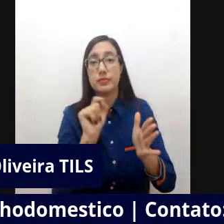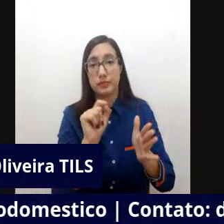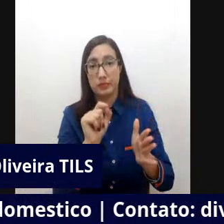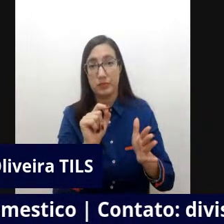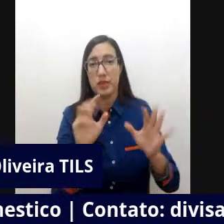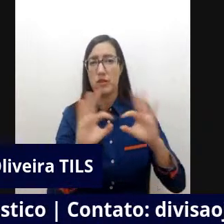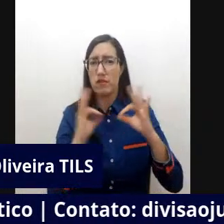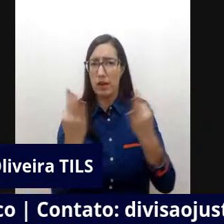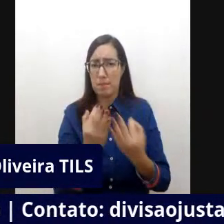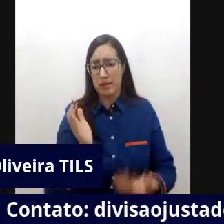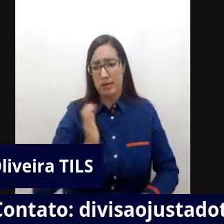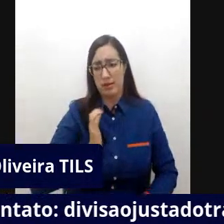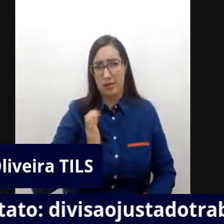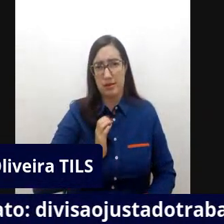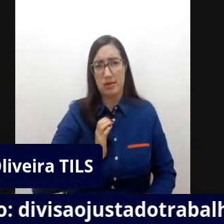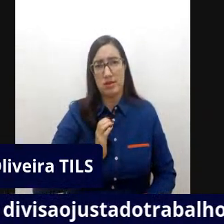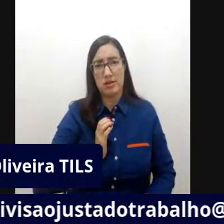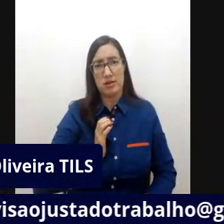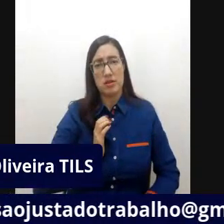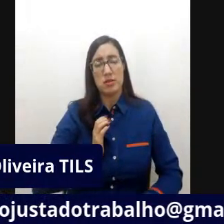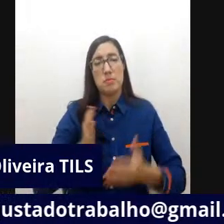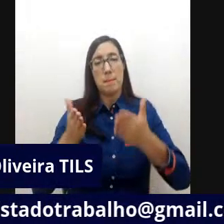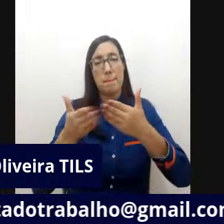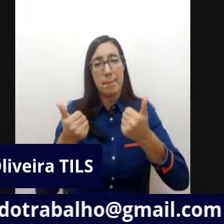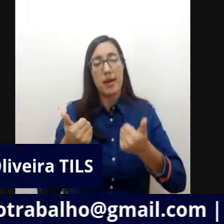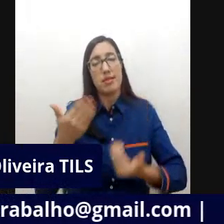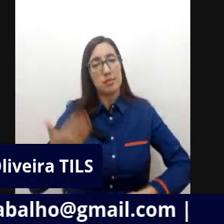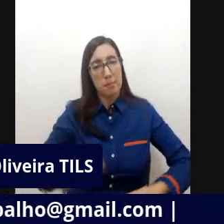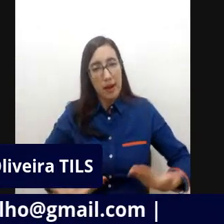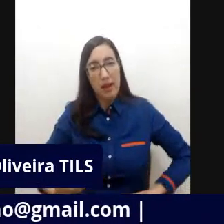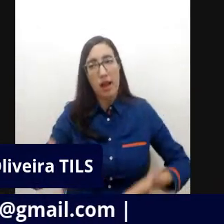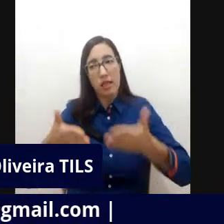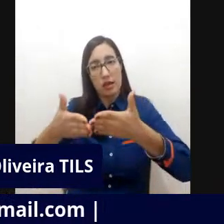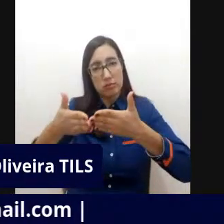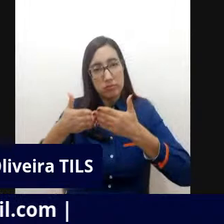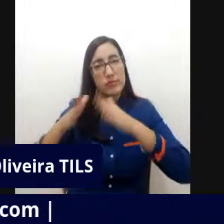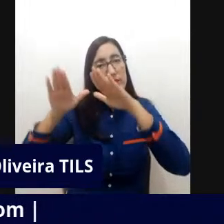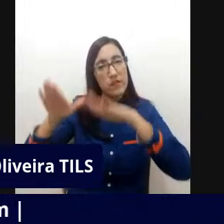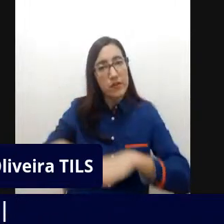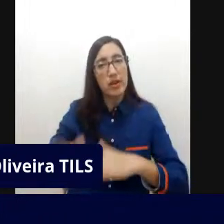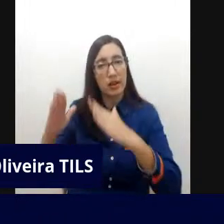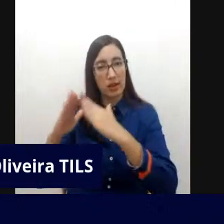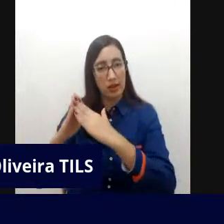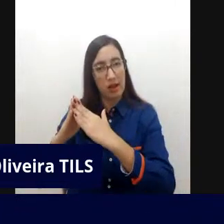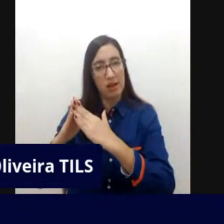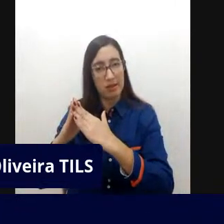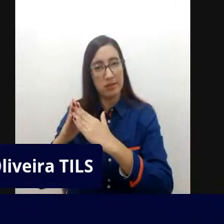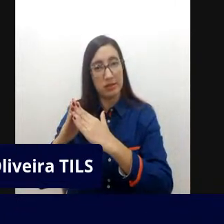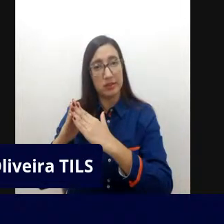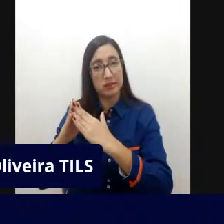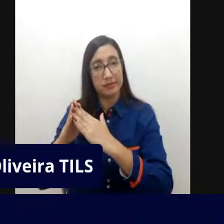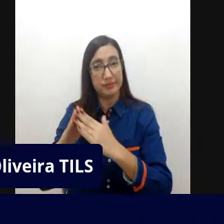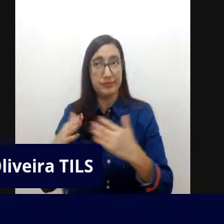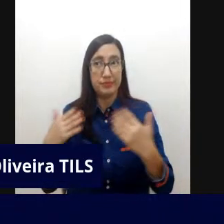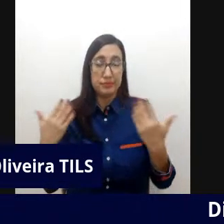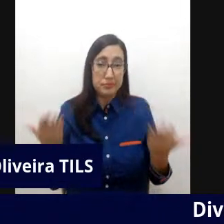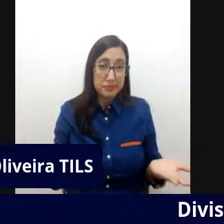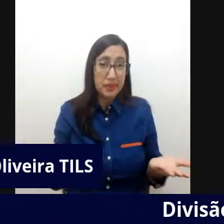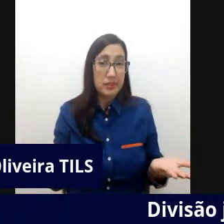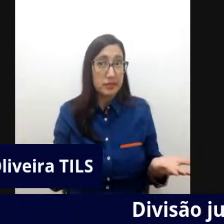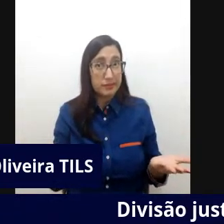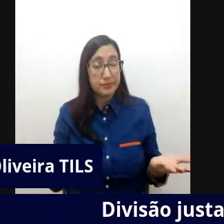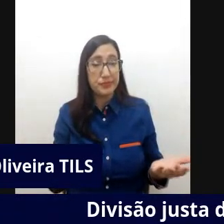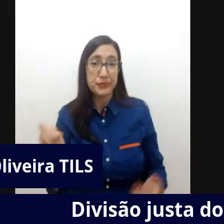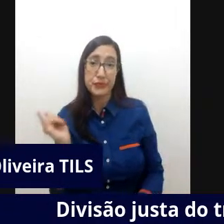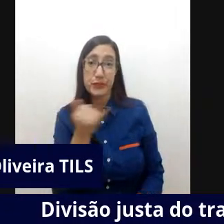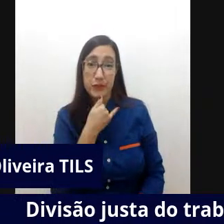remuneração. Não teve uma adesão esperada, né? Infelizmente, não teve a adesão esperada. mas